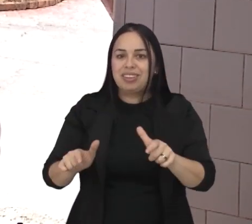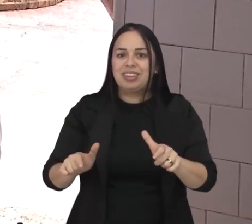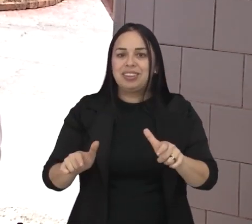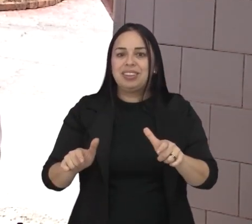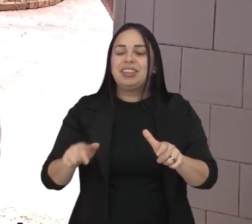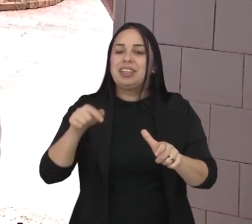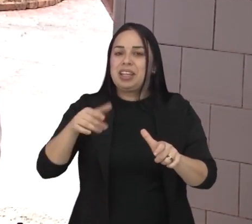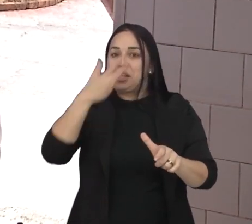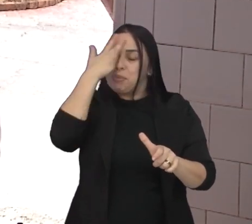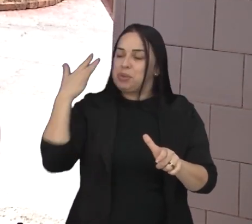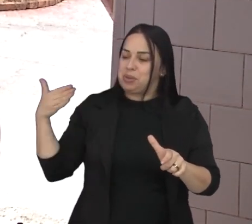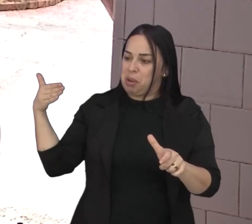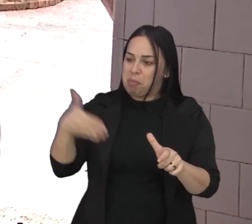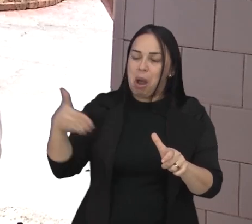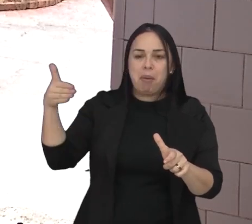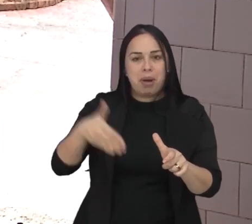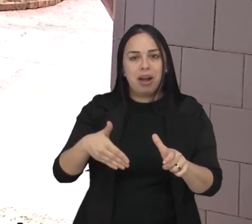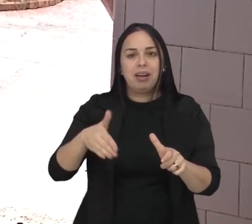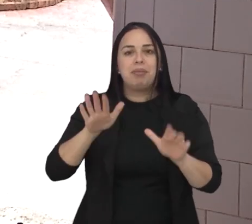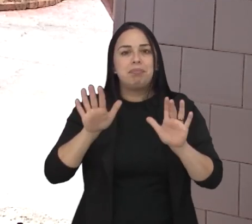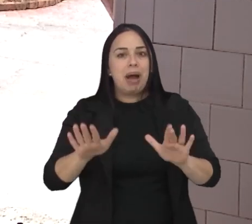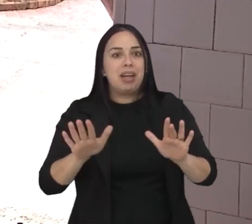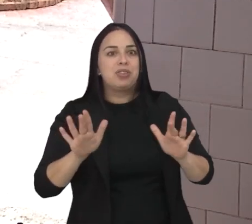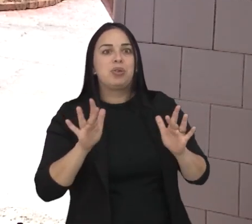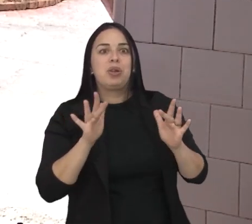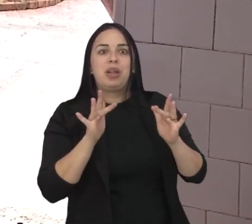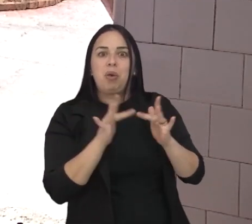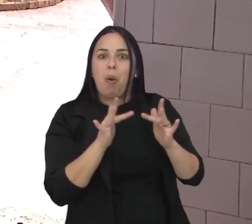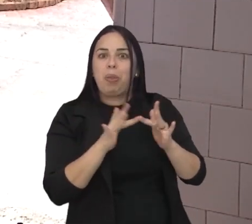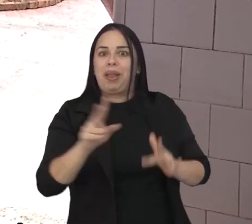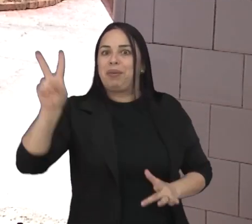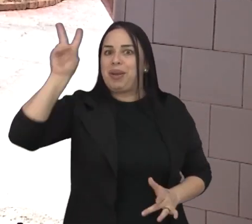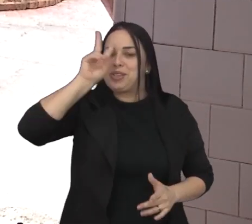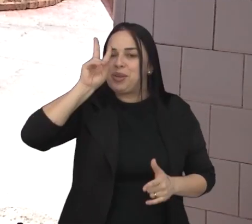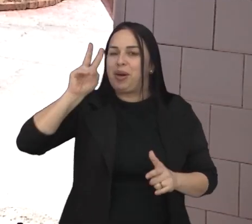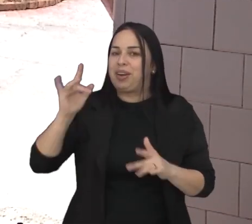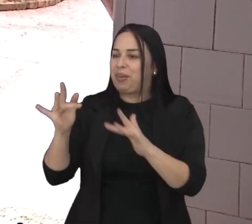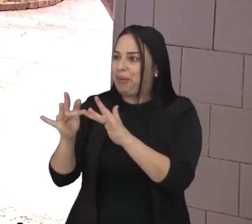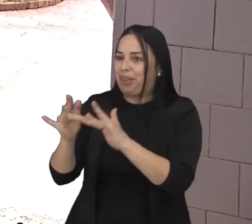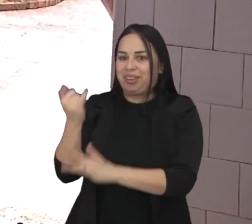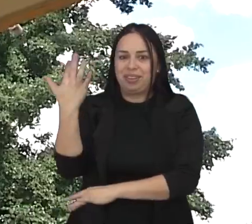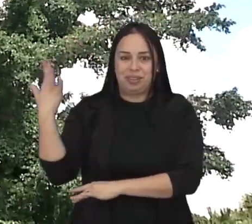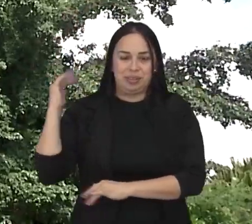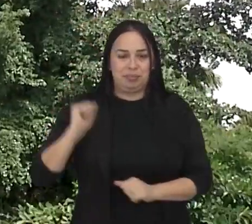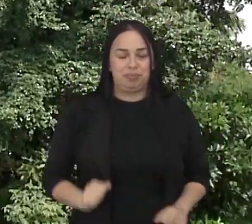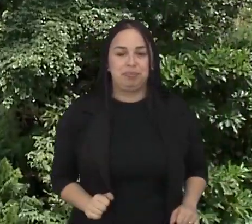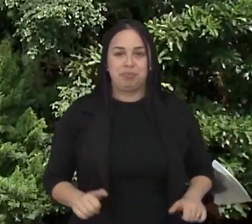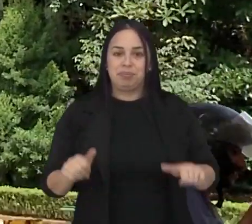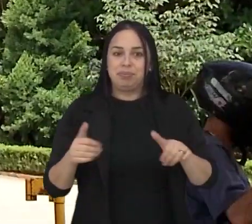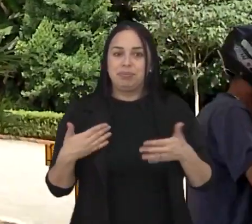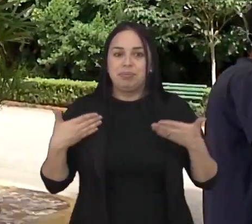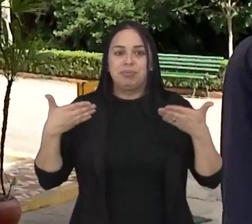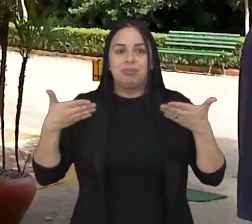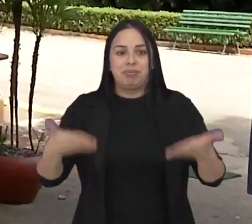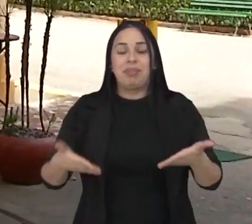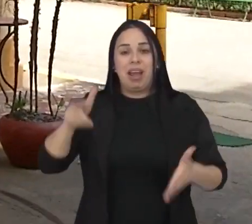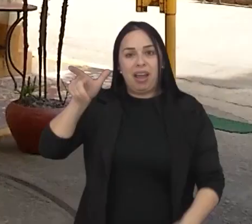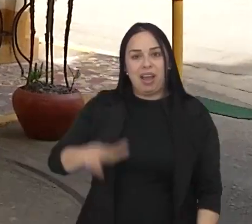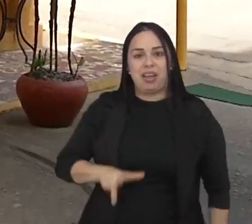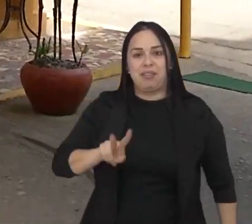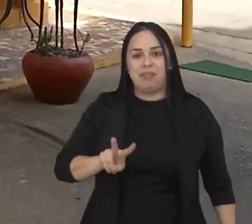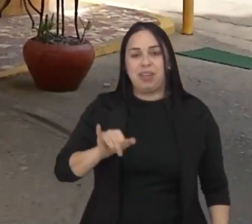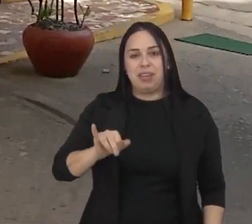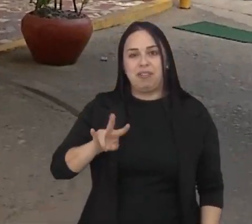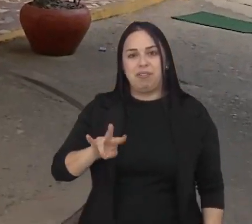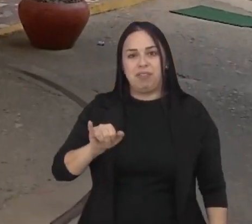marcado pela presença dos joseenses e que mantém o vínculo com a história e com a natureza. A atmosfera é essa que inspirou a